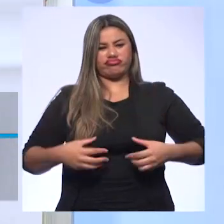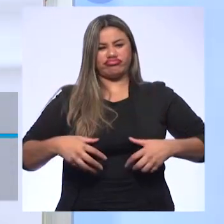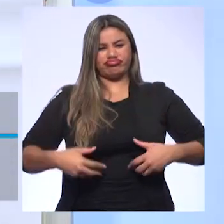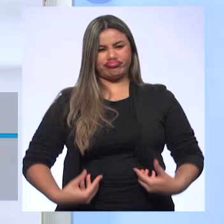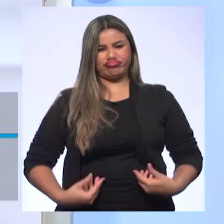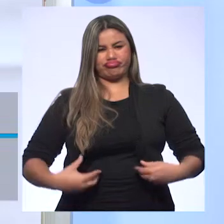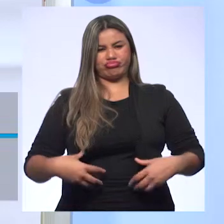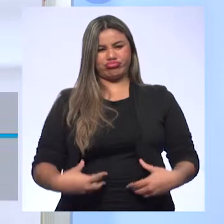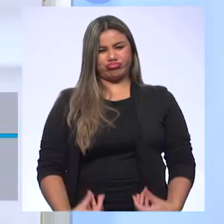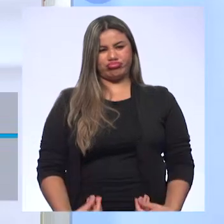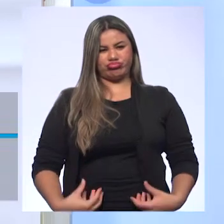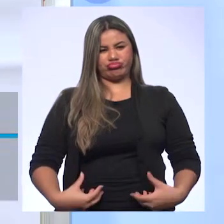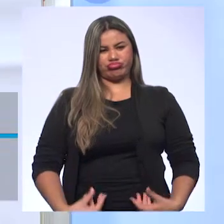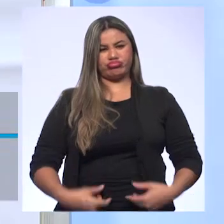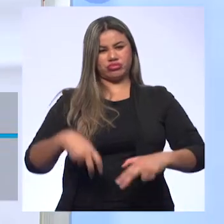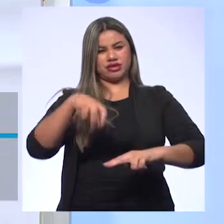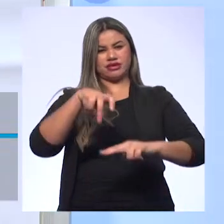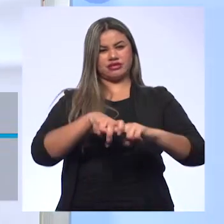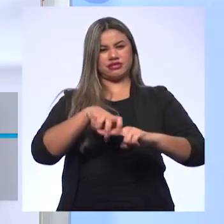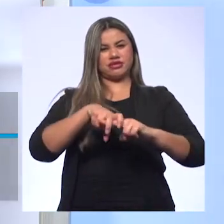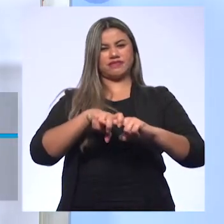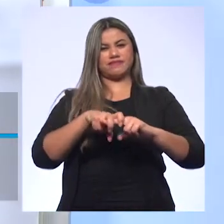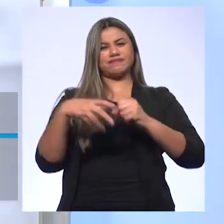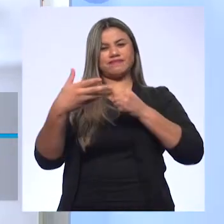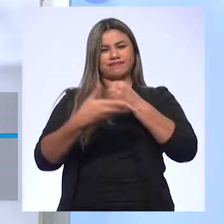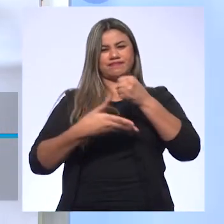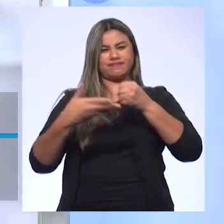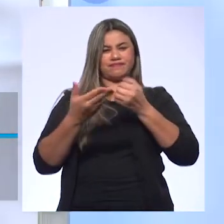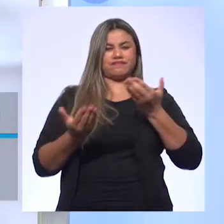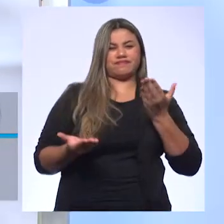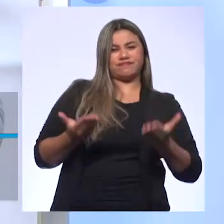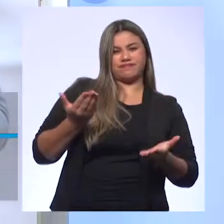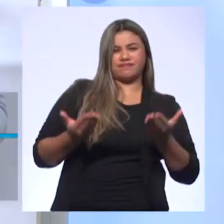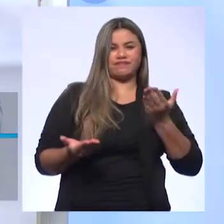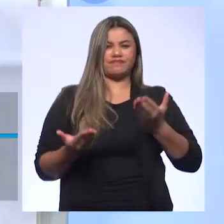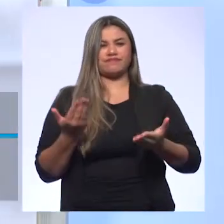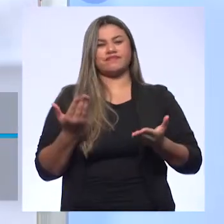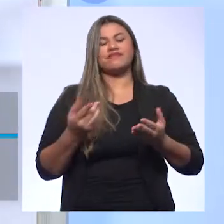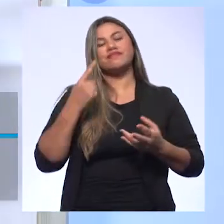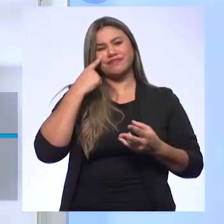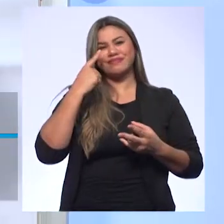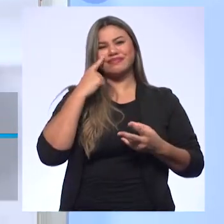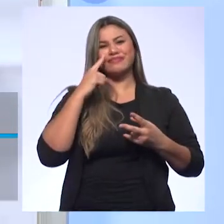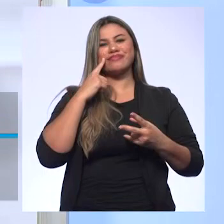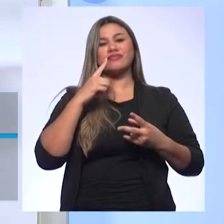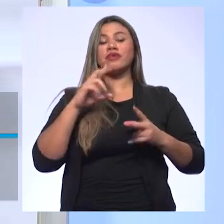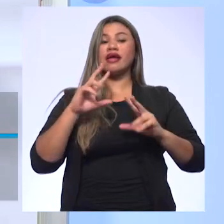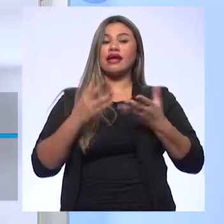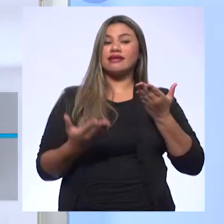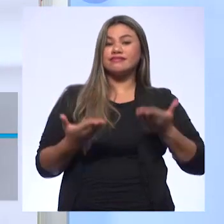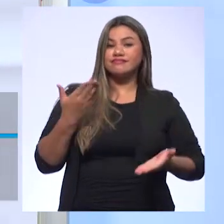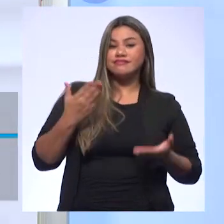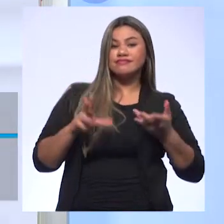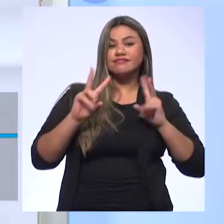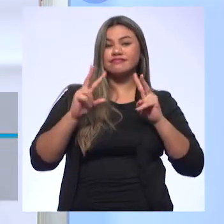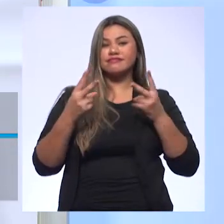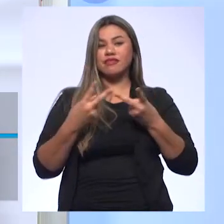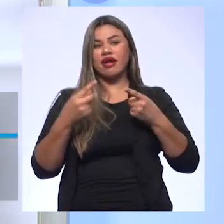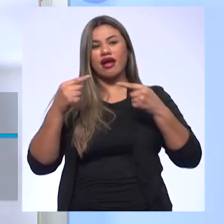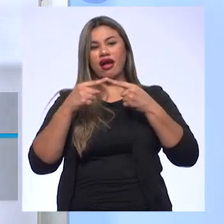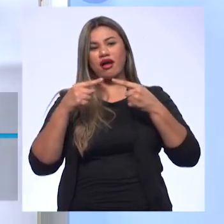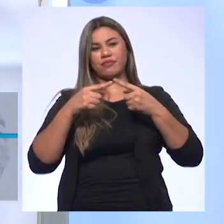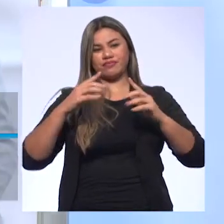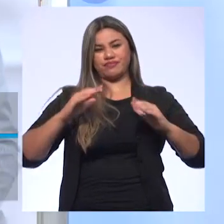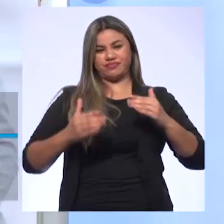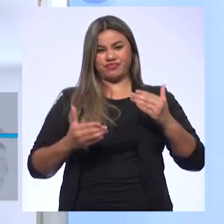mais suporte, estrutura e equilíbrio. Ó, equilíbrio, velocidade, essa forma do corpo é por causa